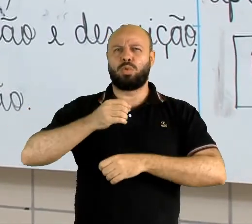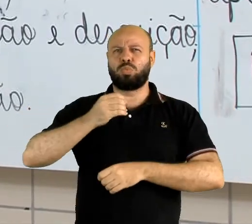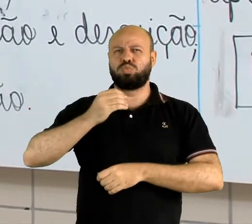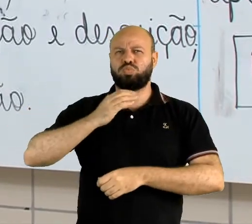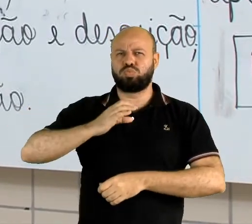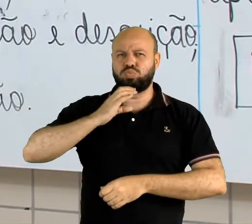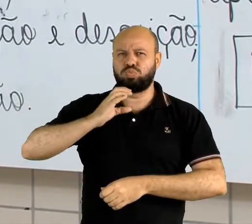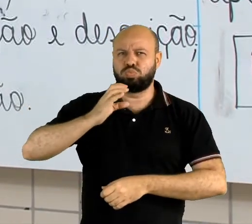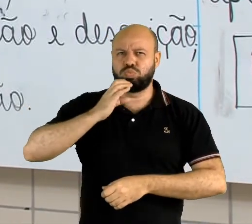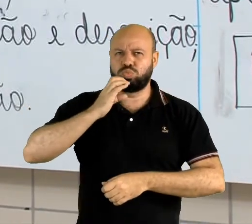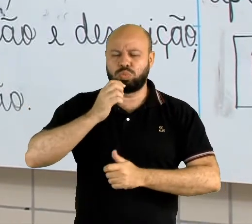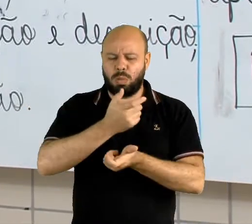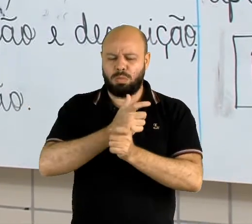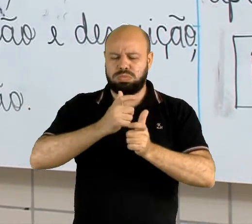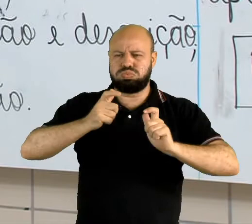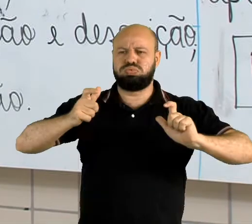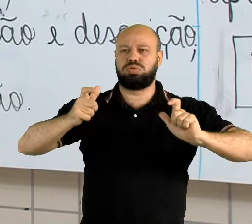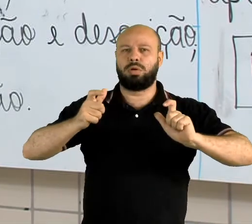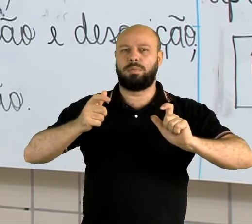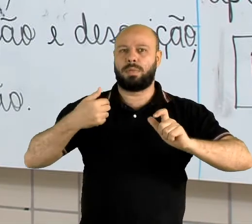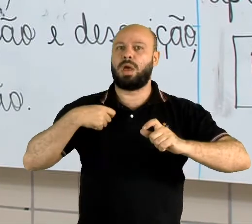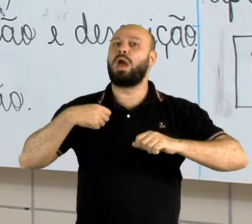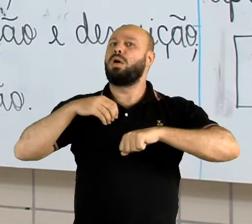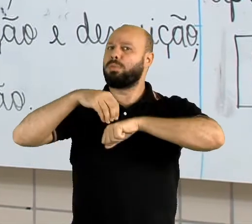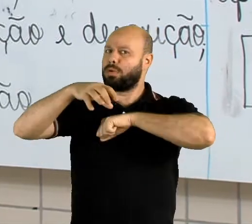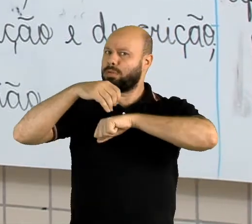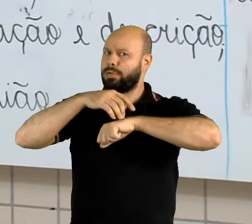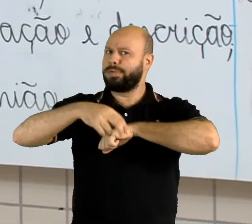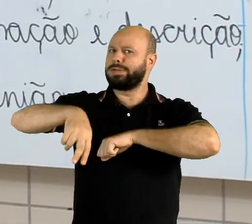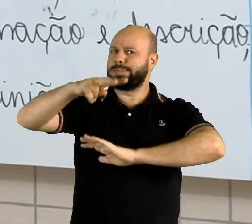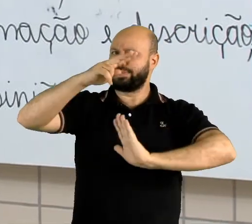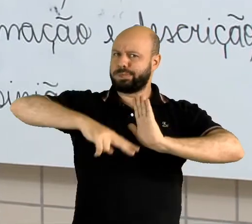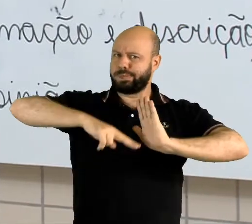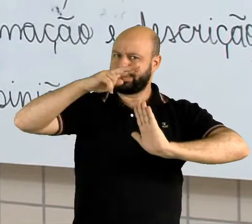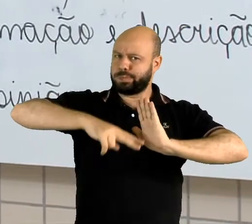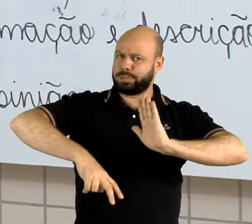de vocês. Então, eu indico, né, que vocês leiam